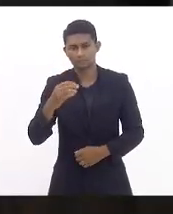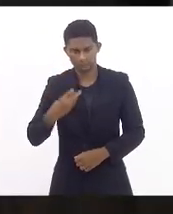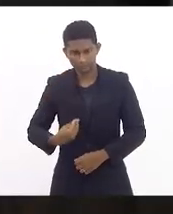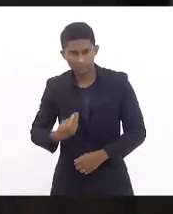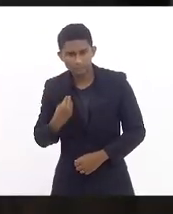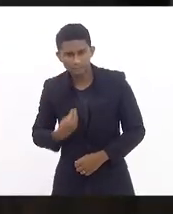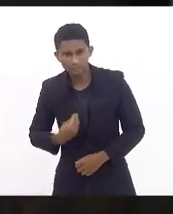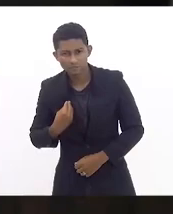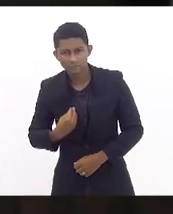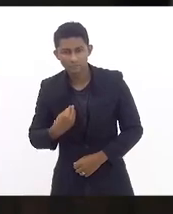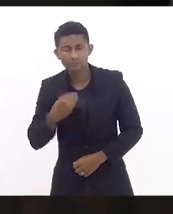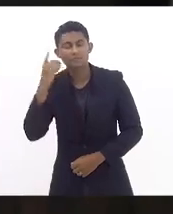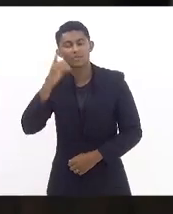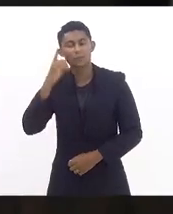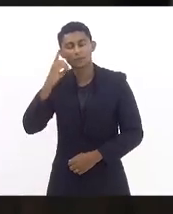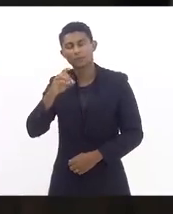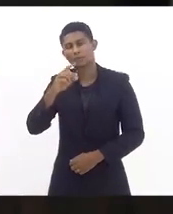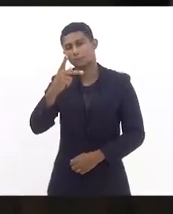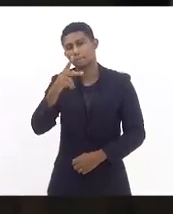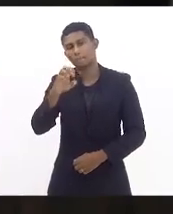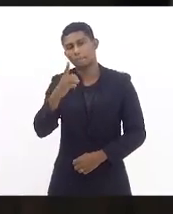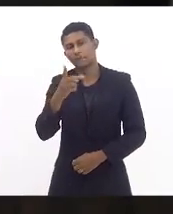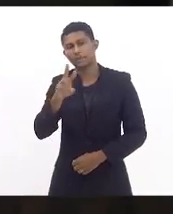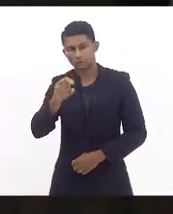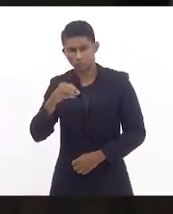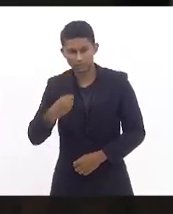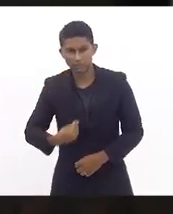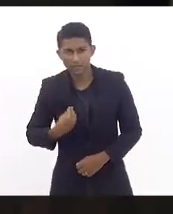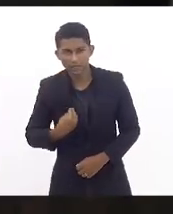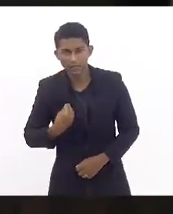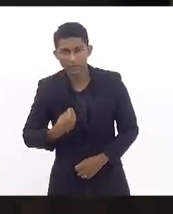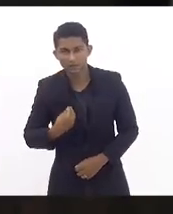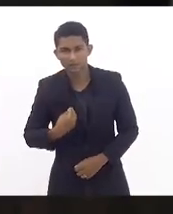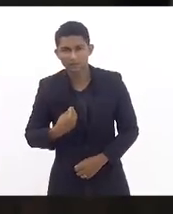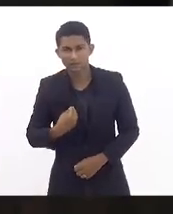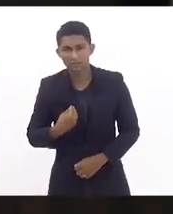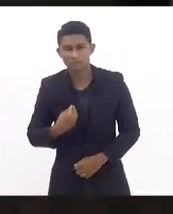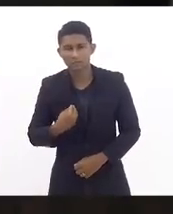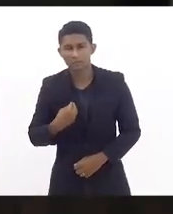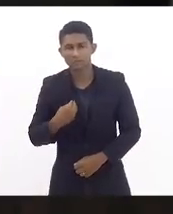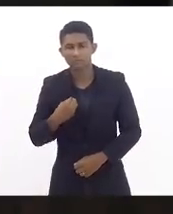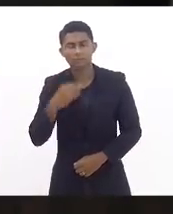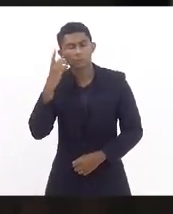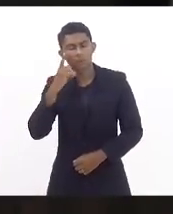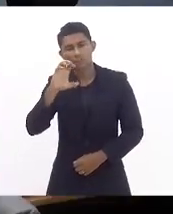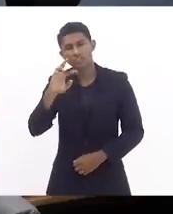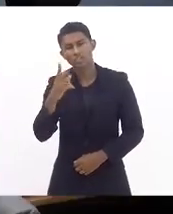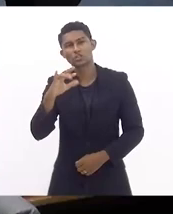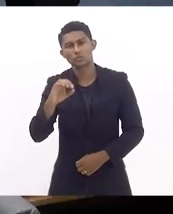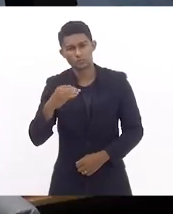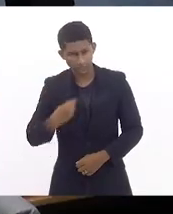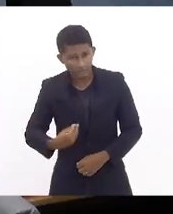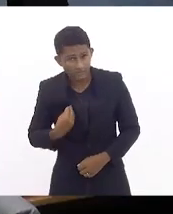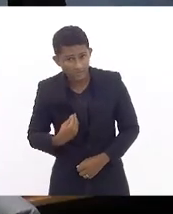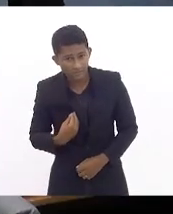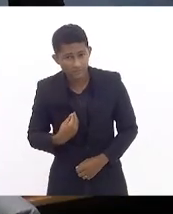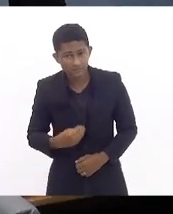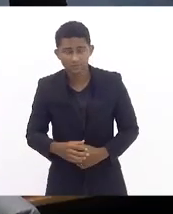Deputado Eurico Júnior. Deputado Pedro Ricardo. Deputado Pedro Ricardo. Deputado Chico Machado.